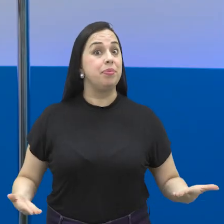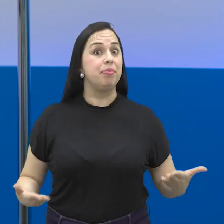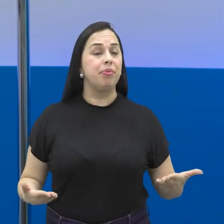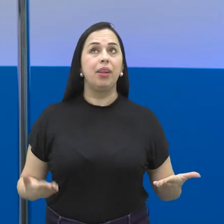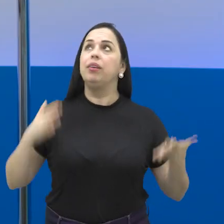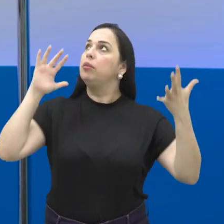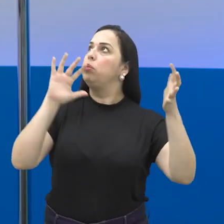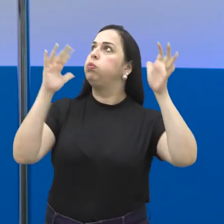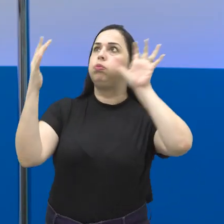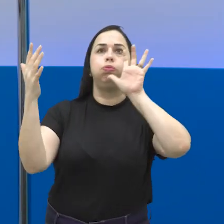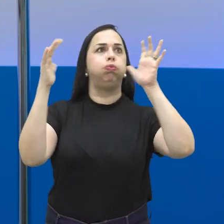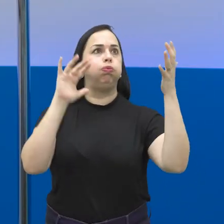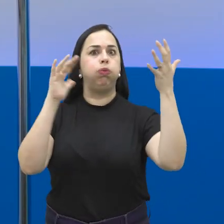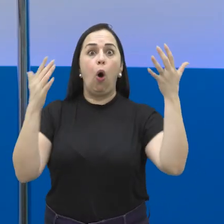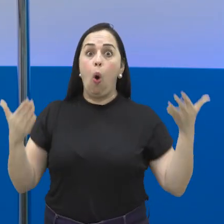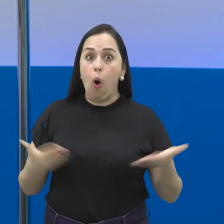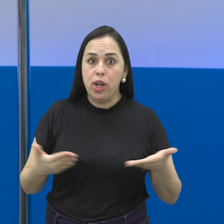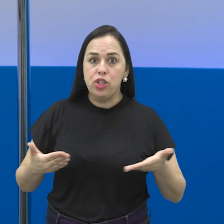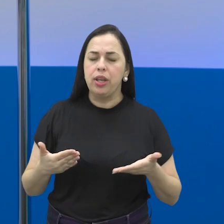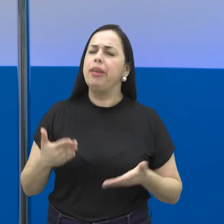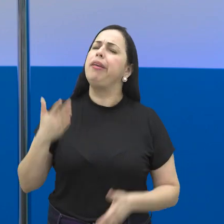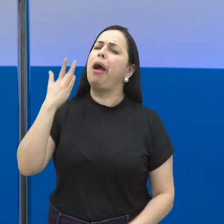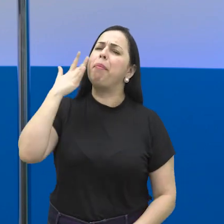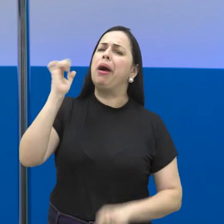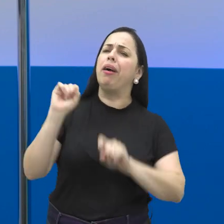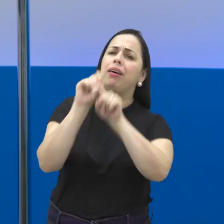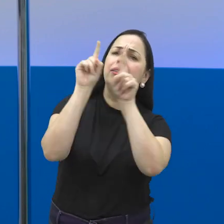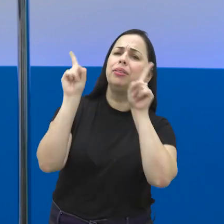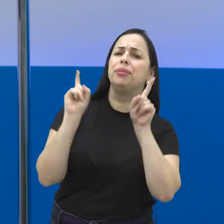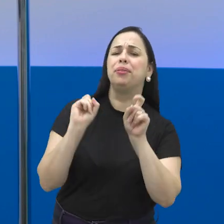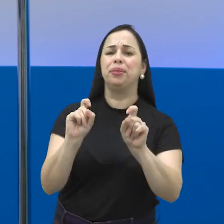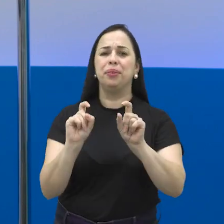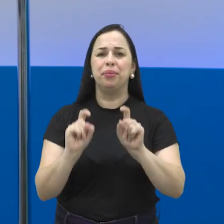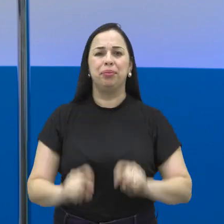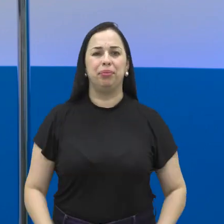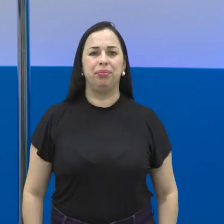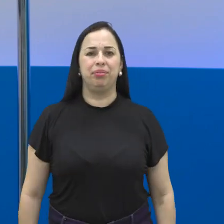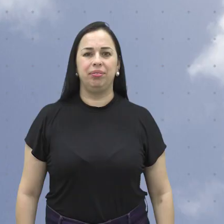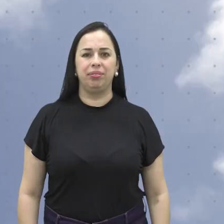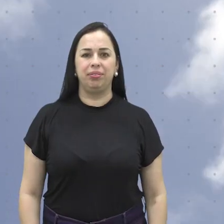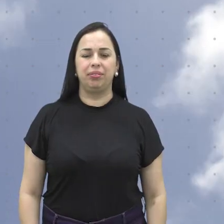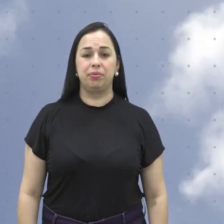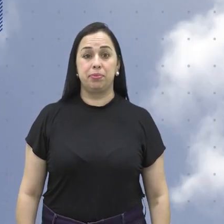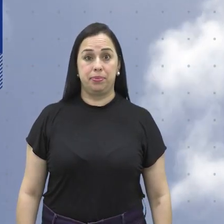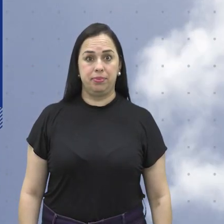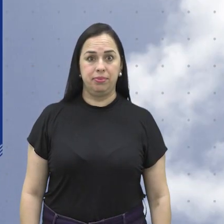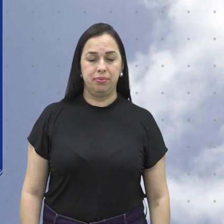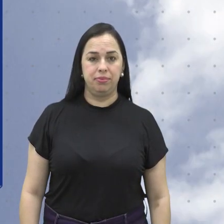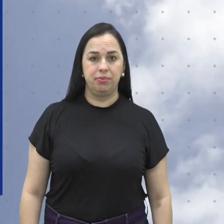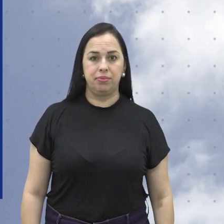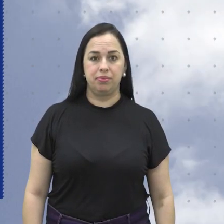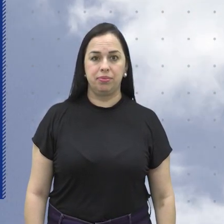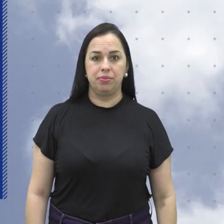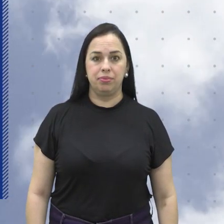Vamos saber como fica a temperatura na tarde de hoje e também amanhã na previsão do tempo.